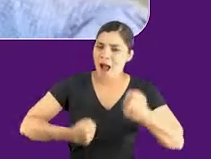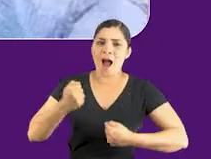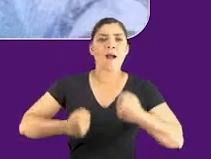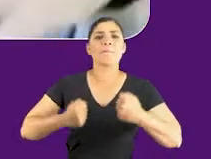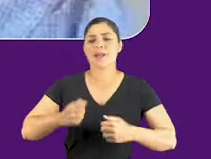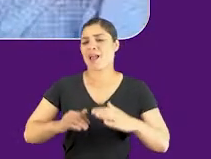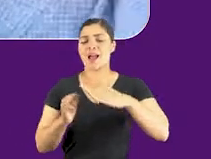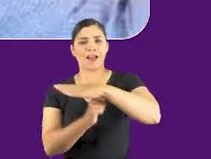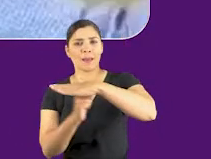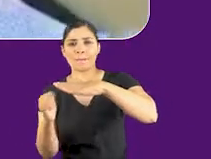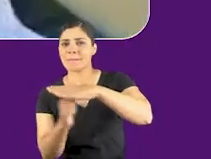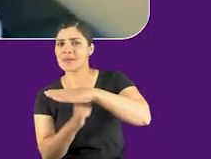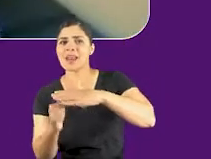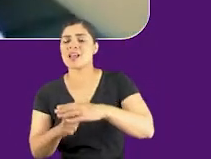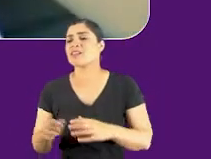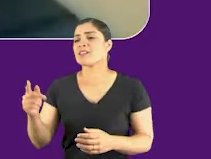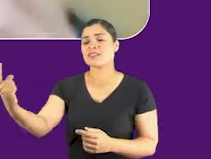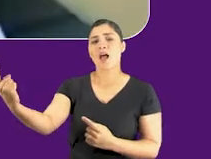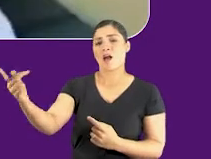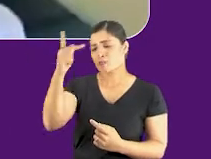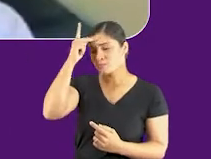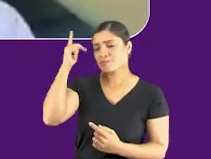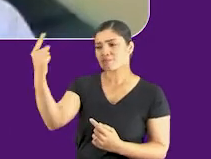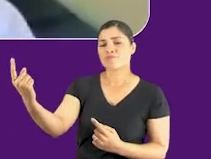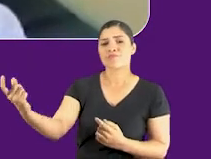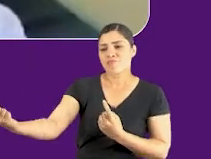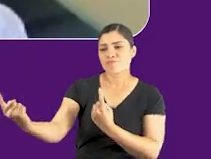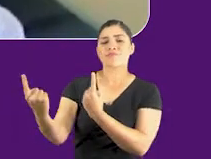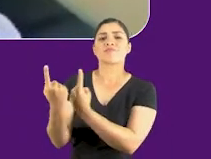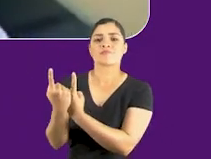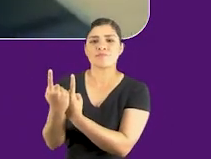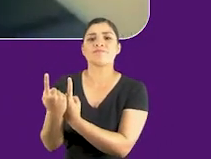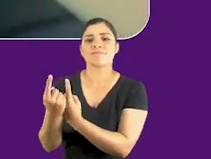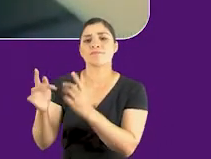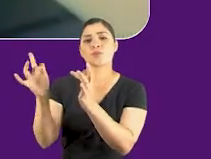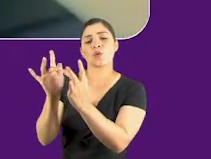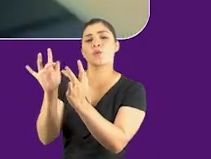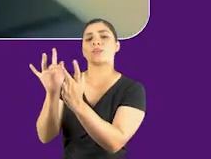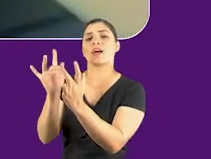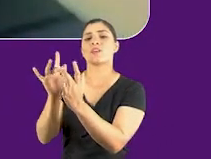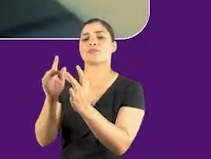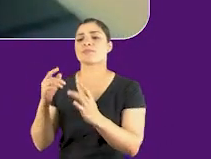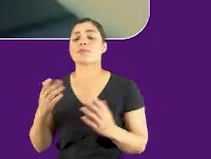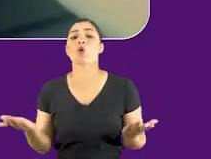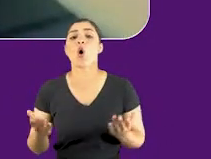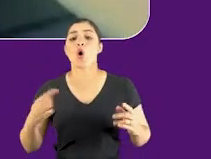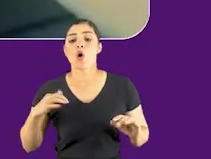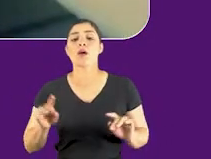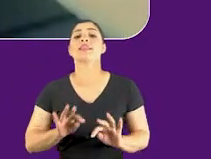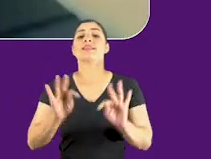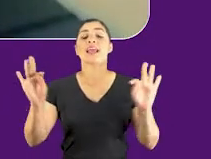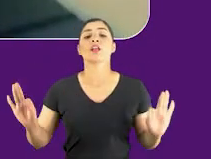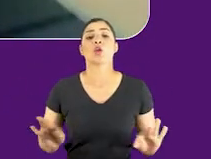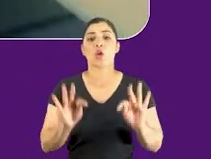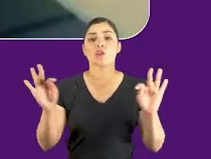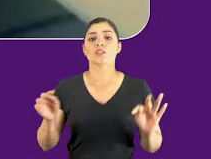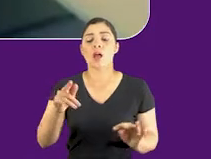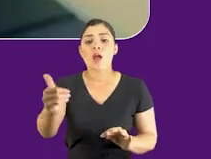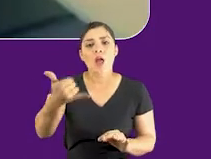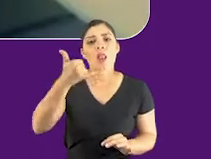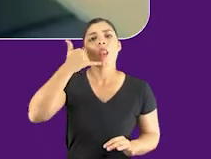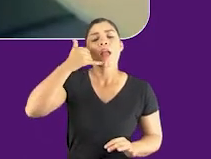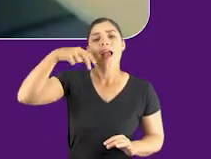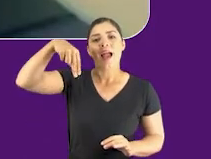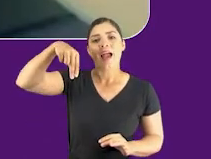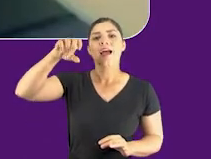é até contato o consumidor por exemplo hoje nós temos tecnologias e quando você liga para nestler para